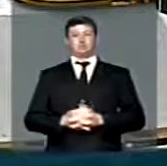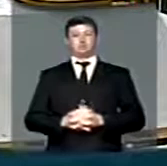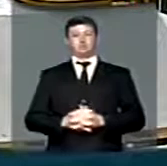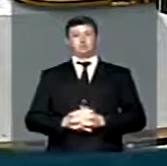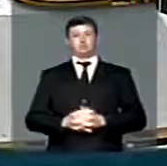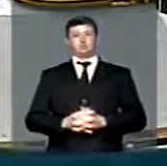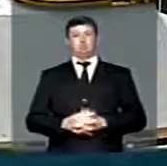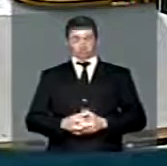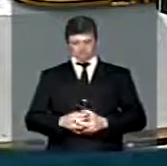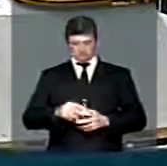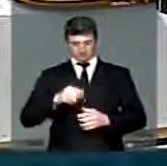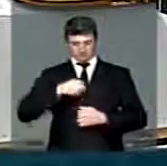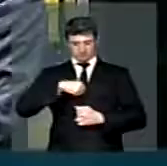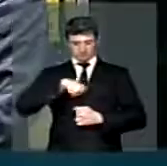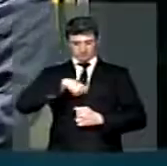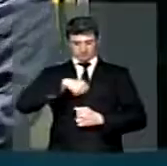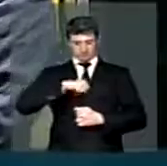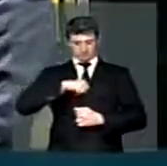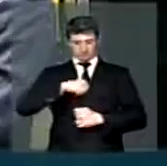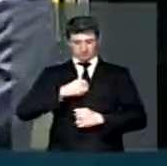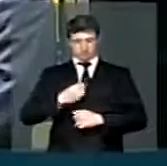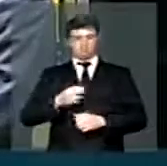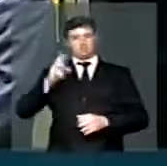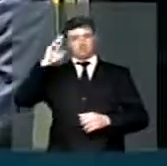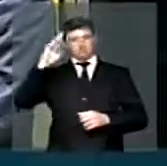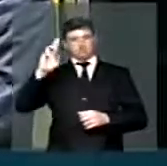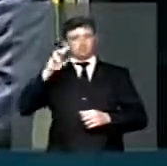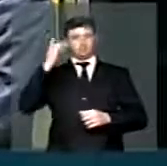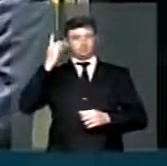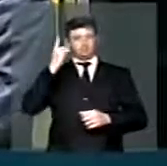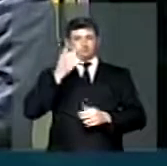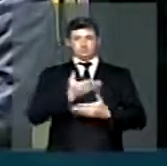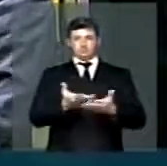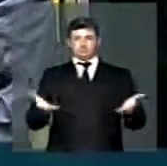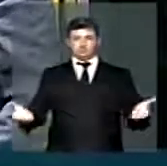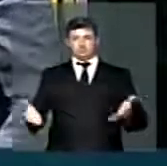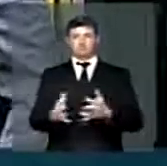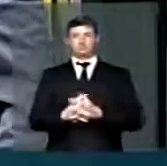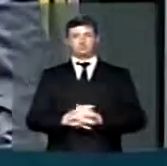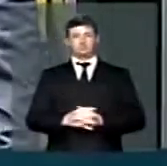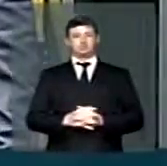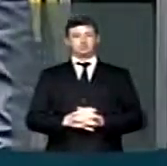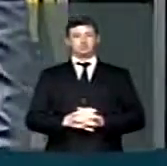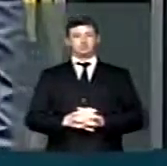Senhor presidente, senhores deputados, senhoras deputadas,